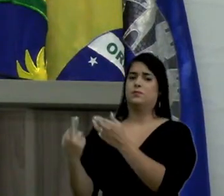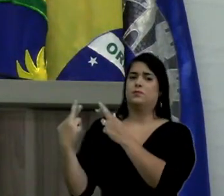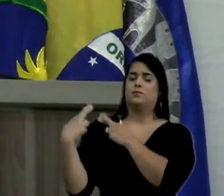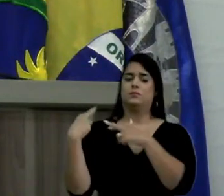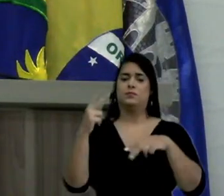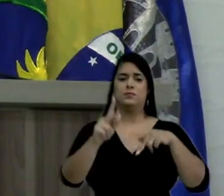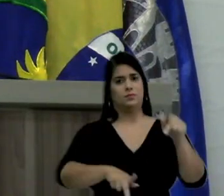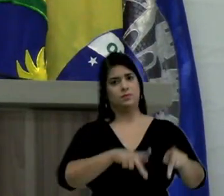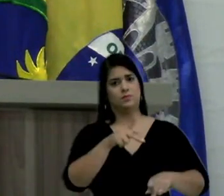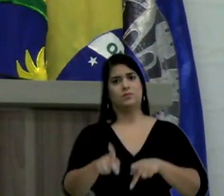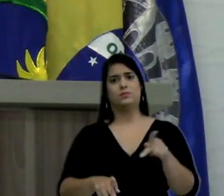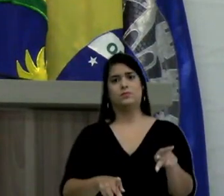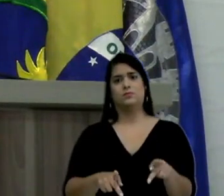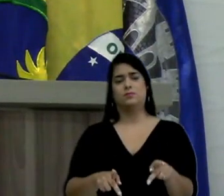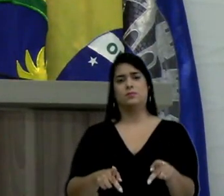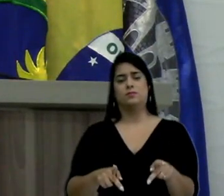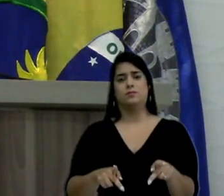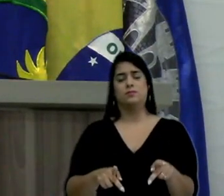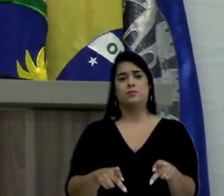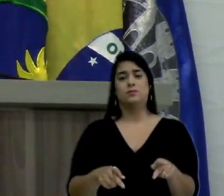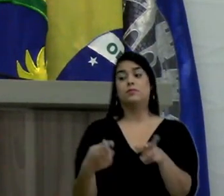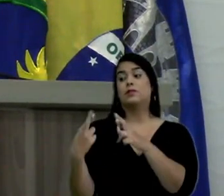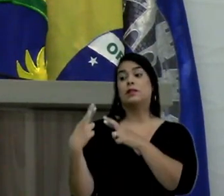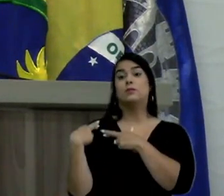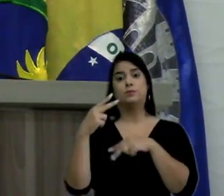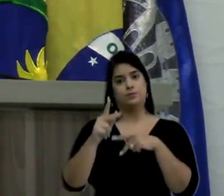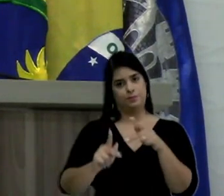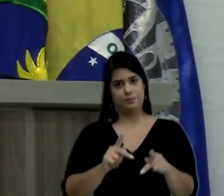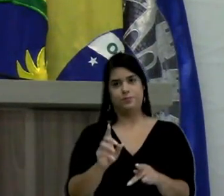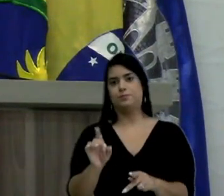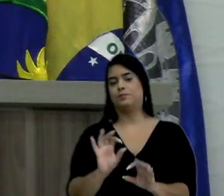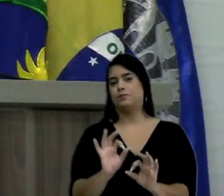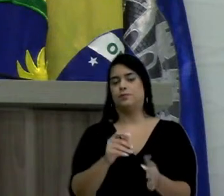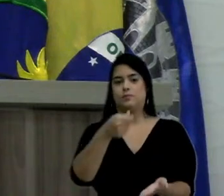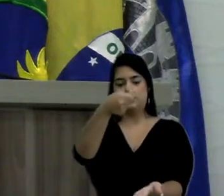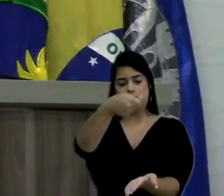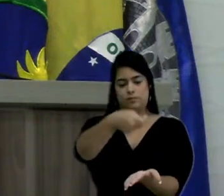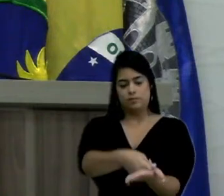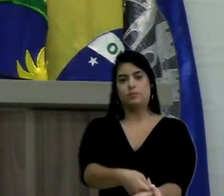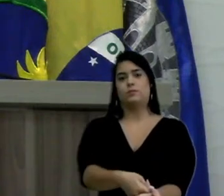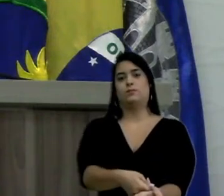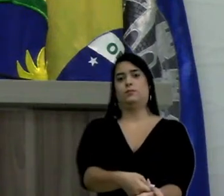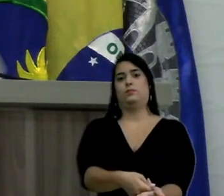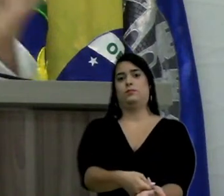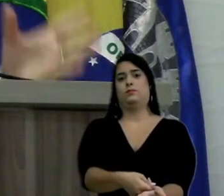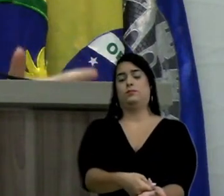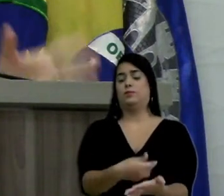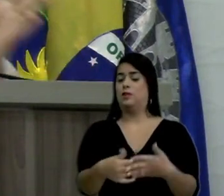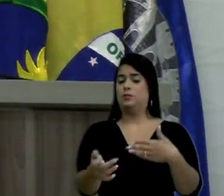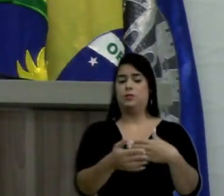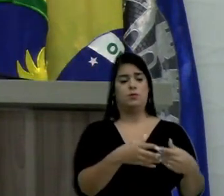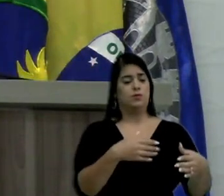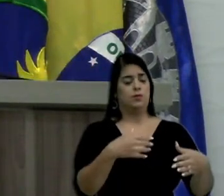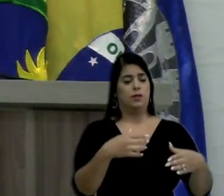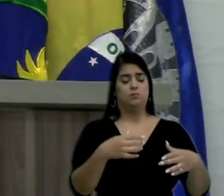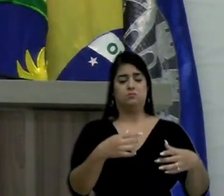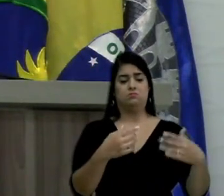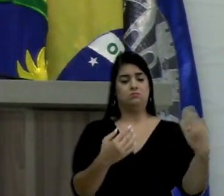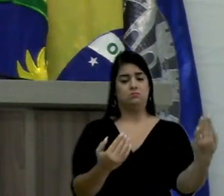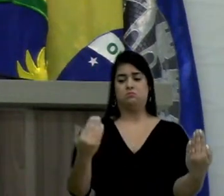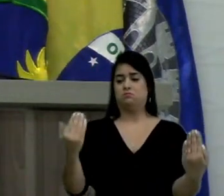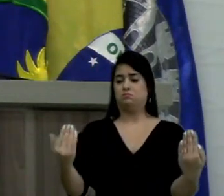e vereadora que aqui está é para representar o povo é para cobrar independente que seja situação ou